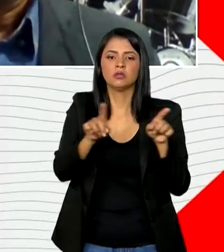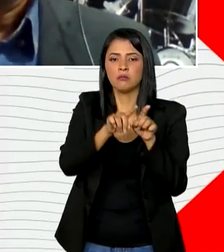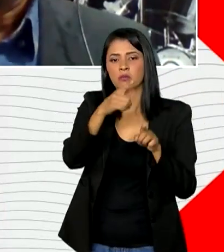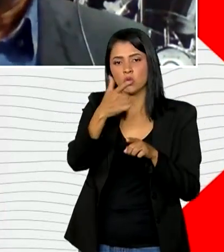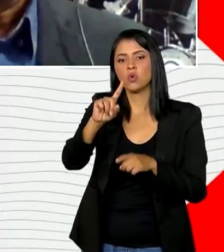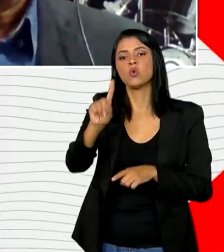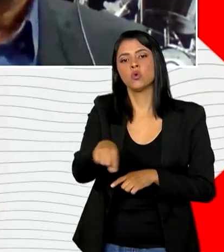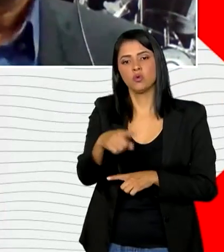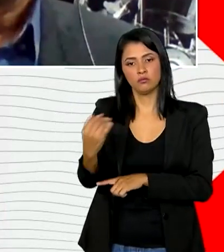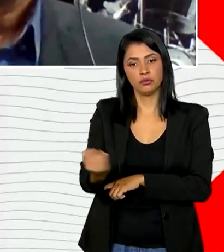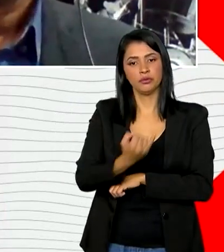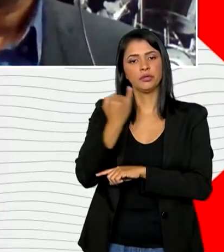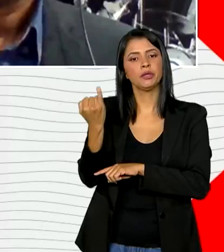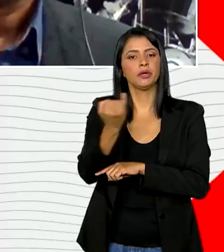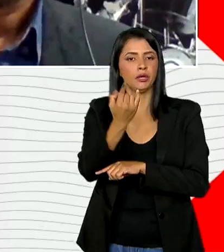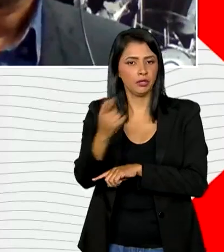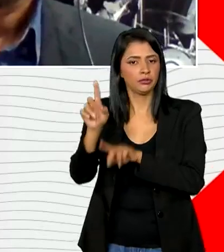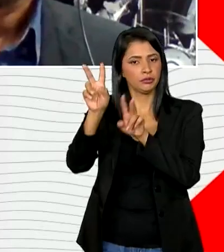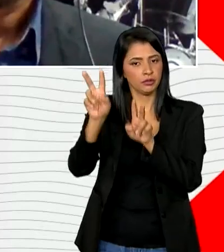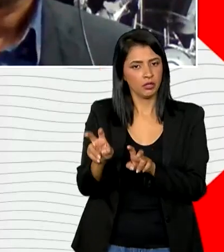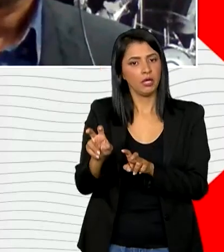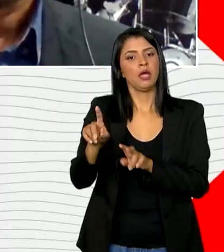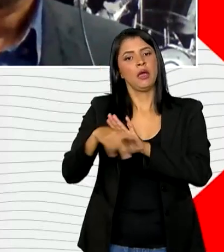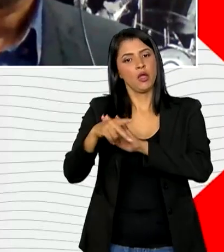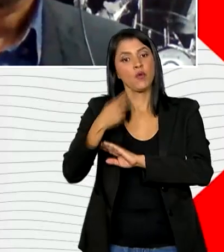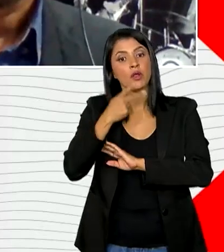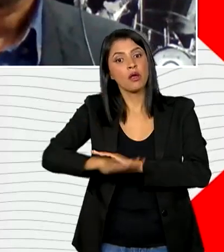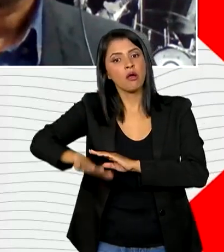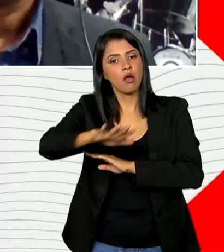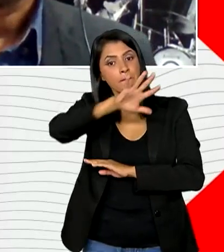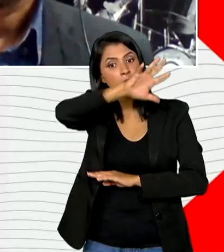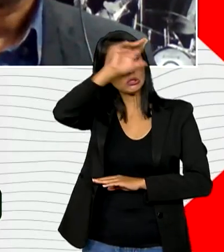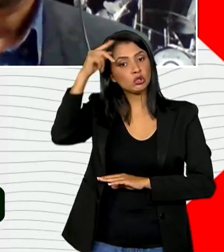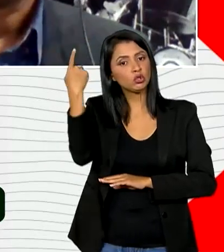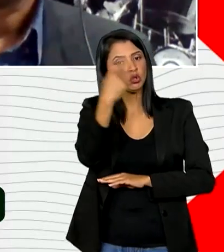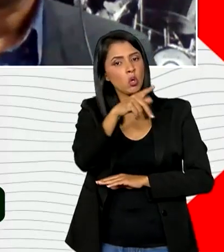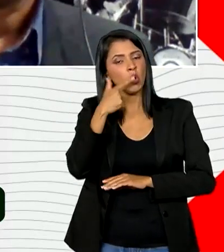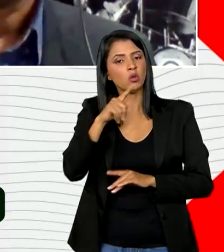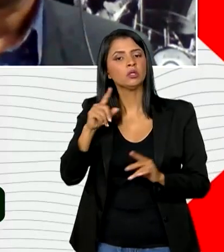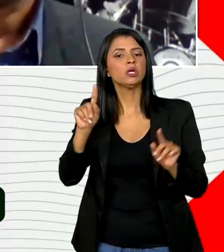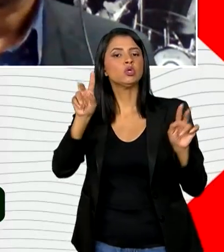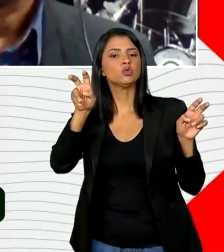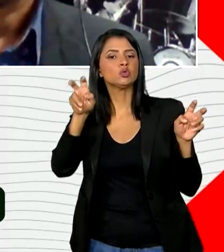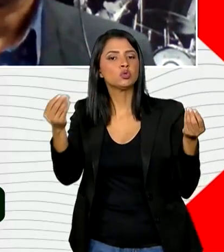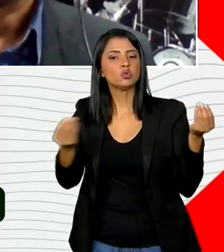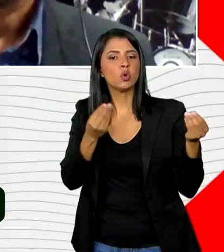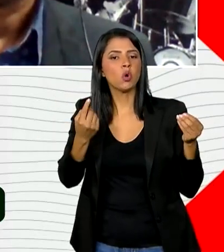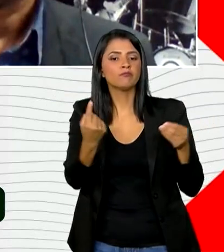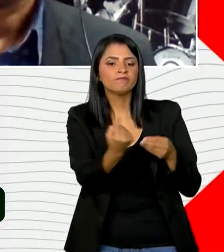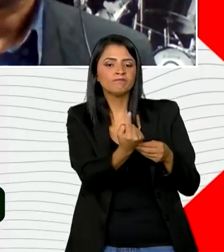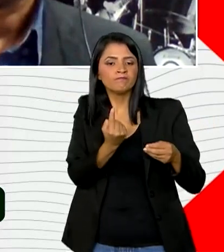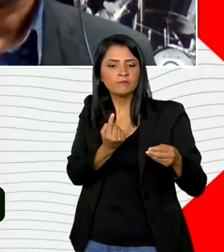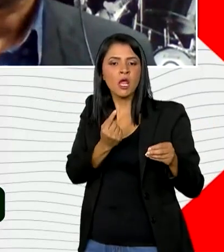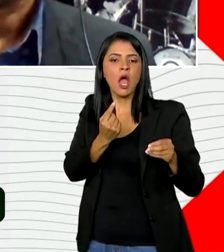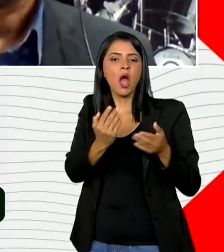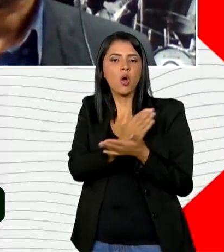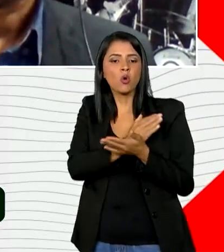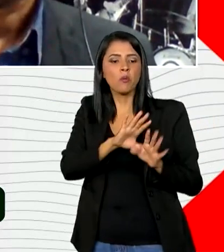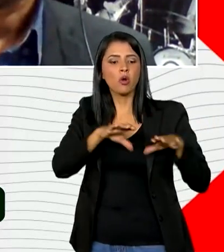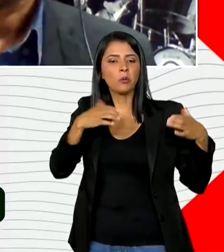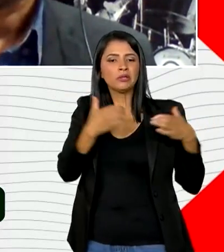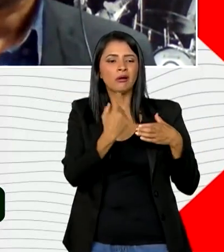1,22%. O grupo Alimentação e Bebidas também recuou em relação a agosto. Contribuíram para este resultado